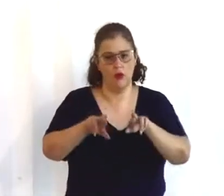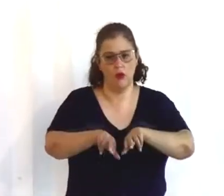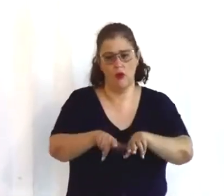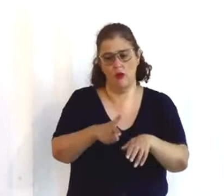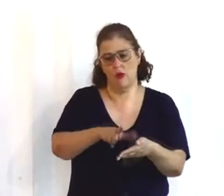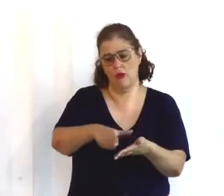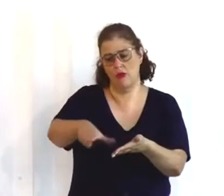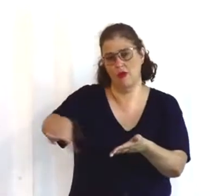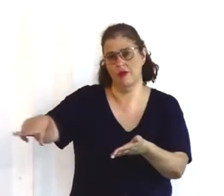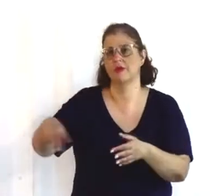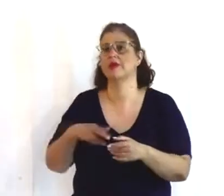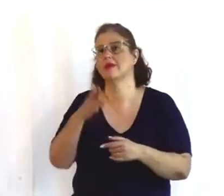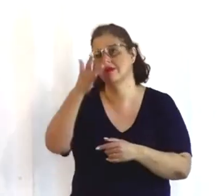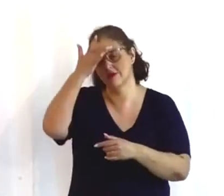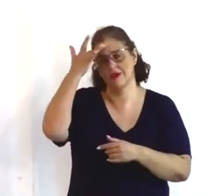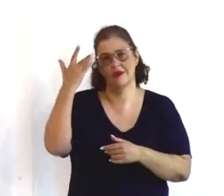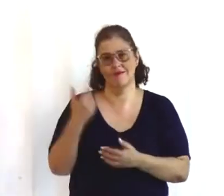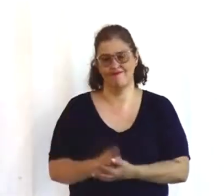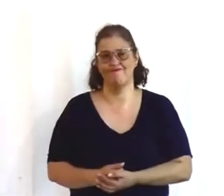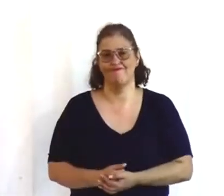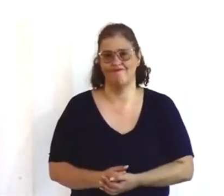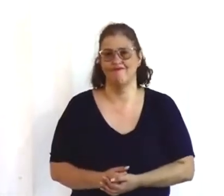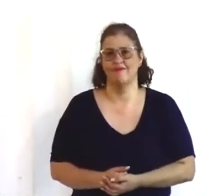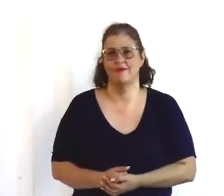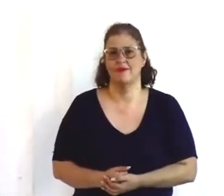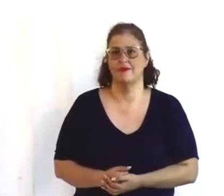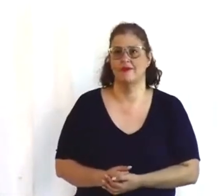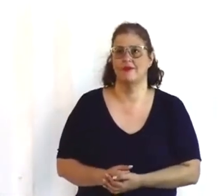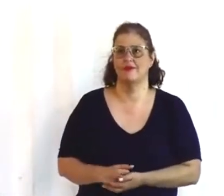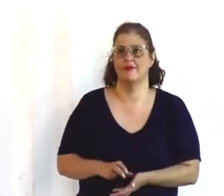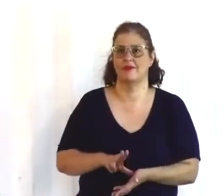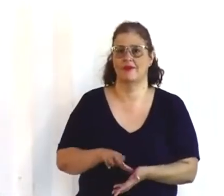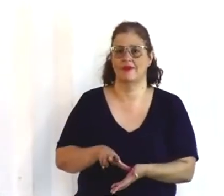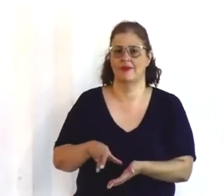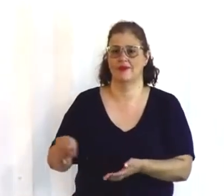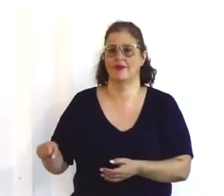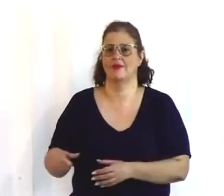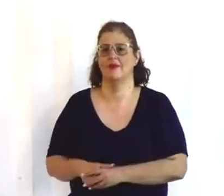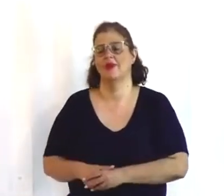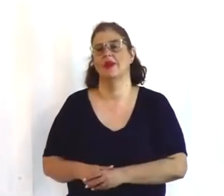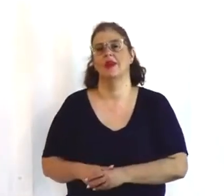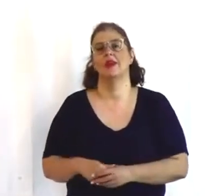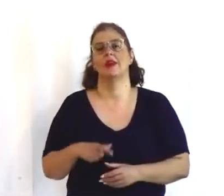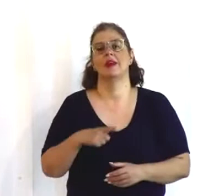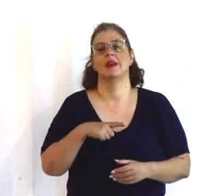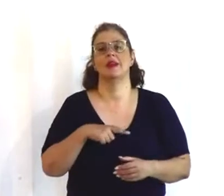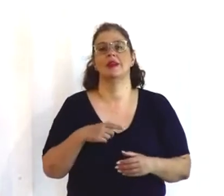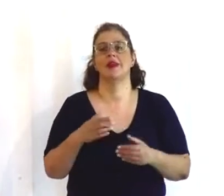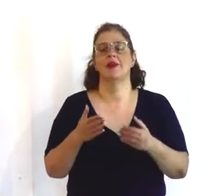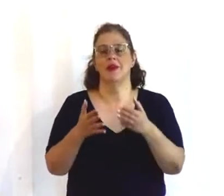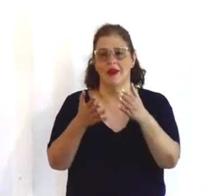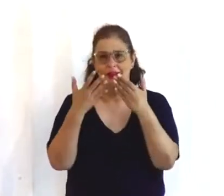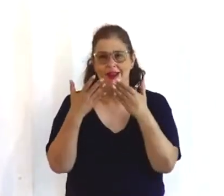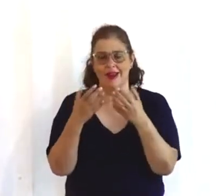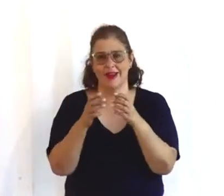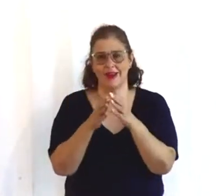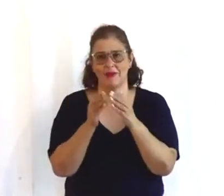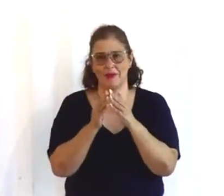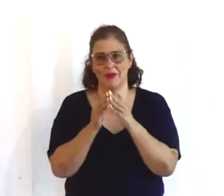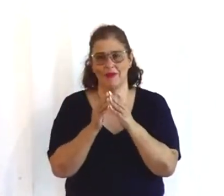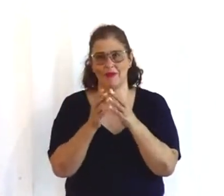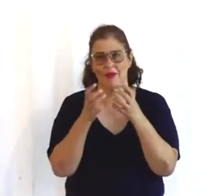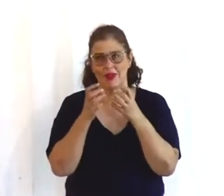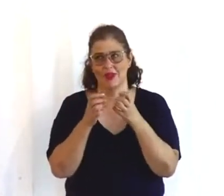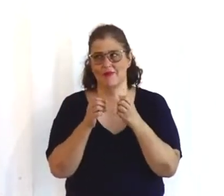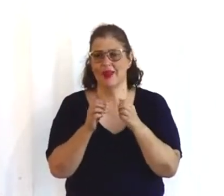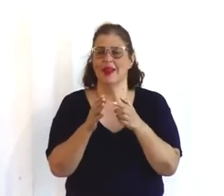do Apocalipse. Então eu quero te convidar a agirmos como os nossos irmãos de Bereia lá no passado, que sempre conferiam